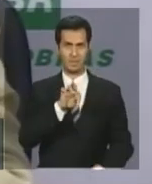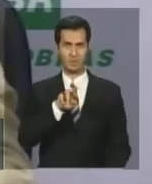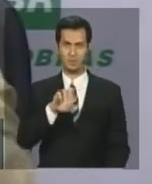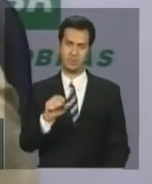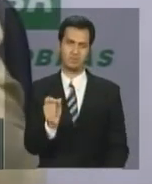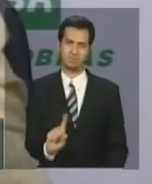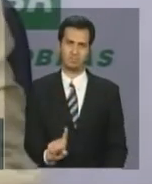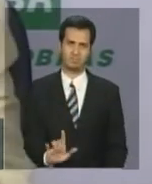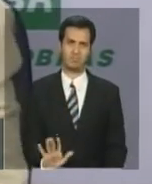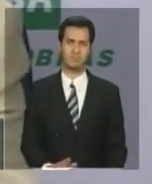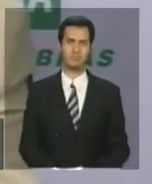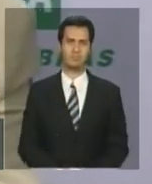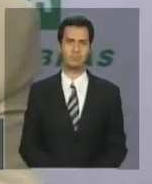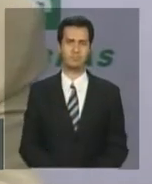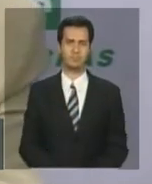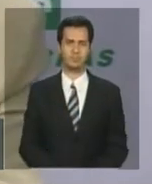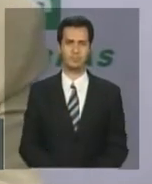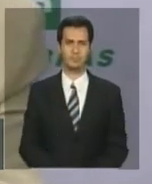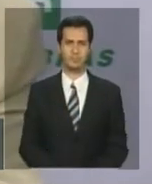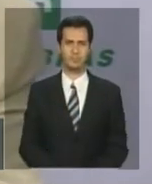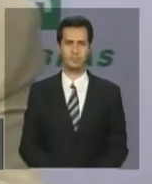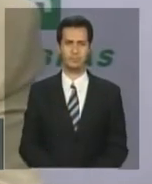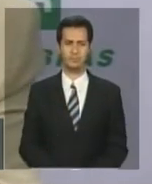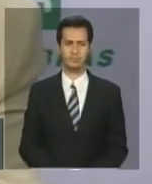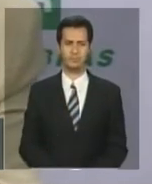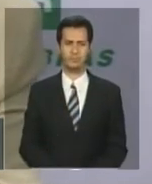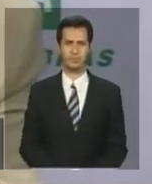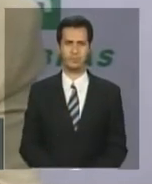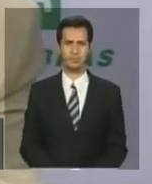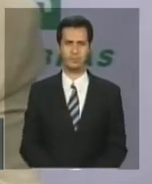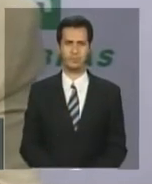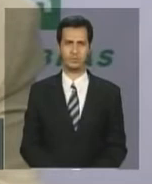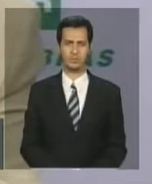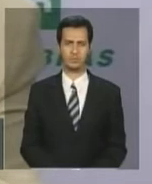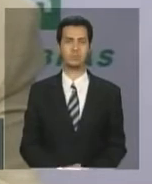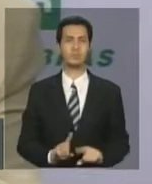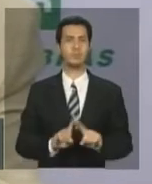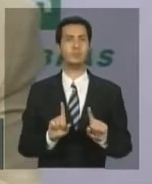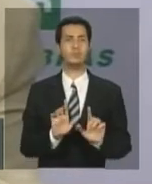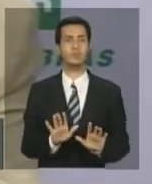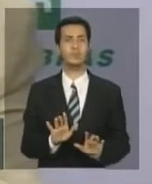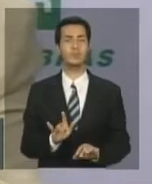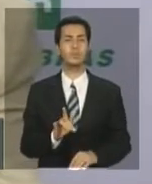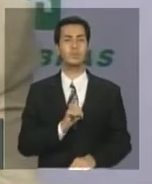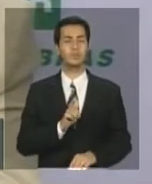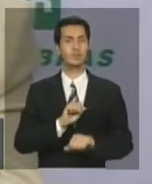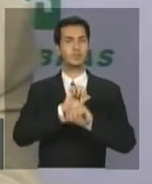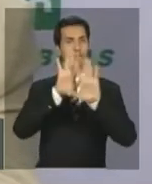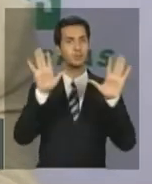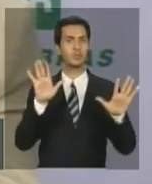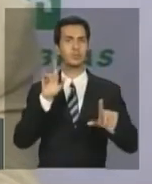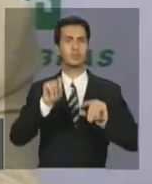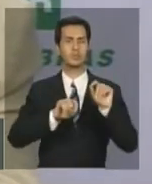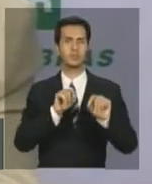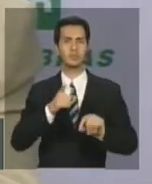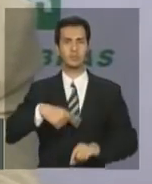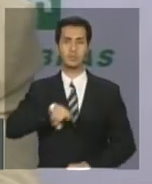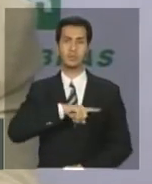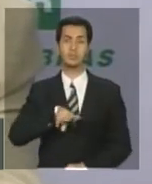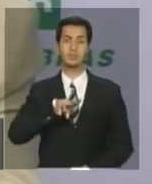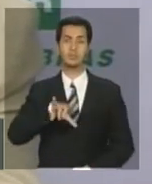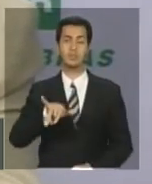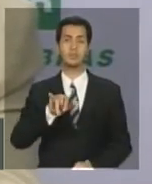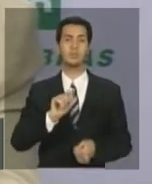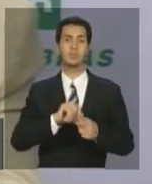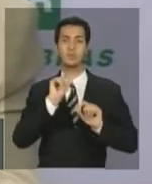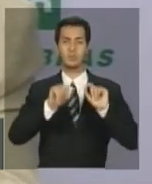pontualmente. Mas é um ponto que é um ponto bastante claro, nós ficaremos com os ativos